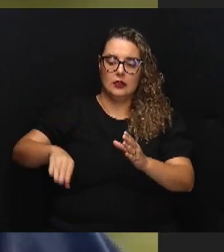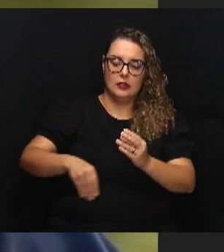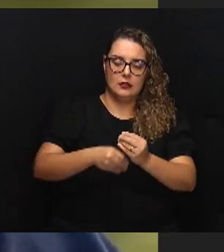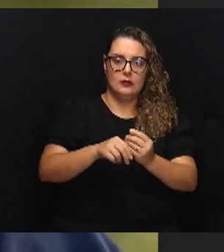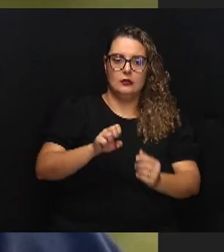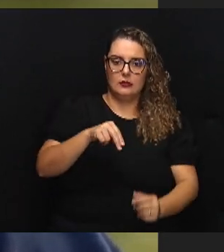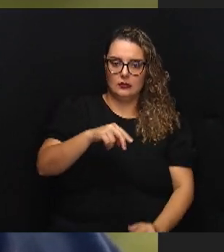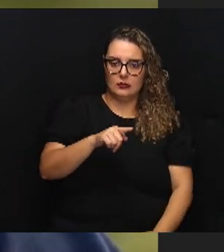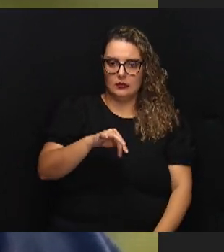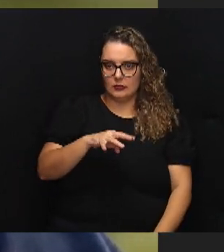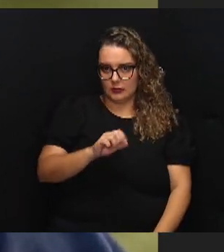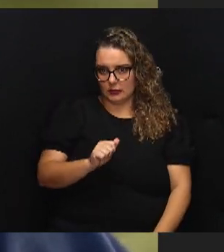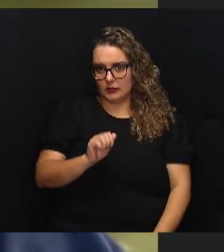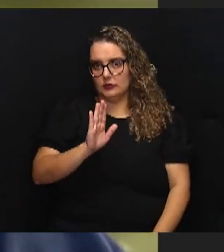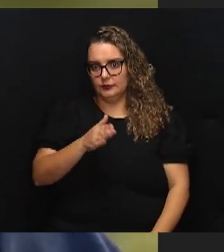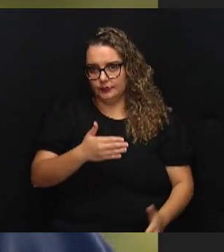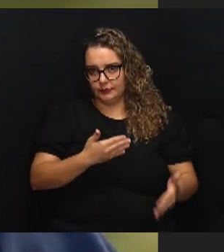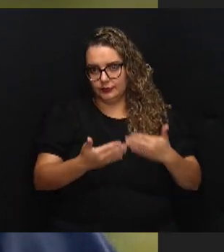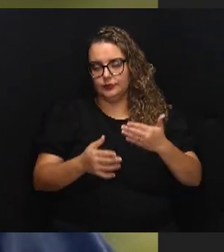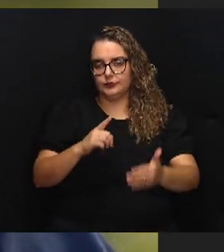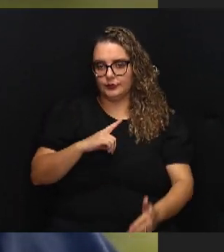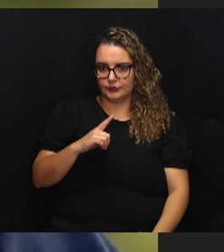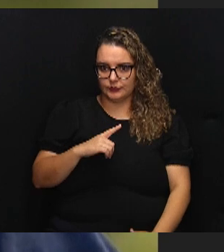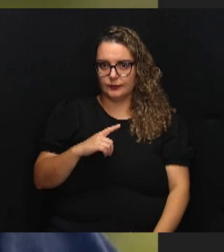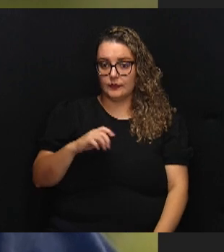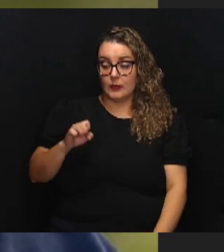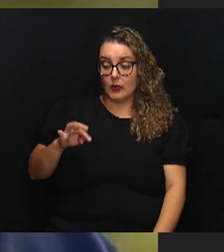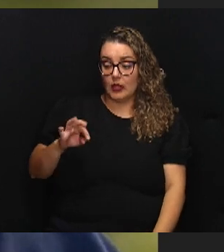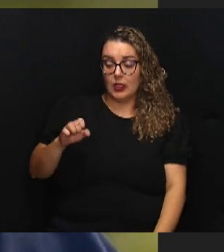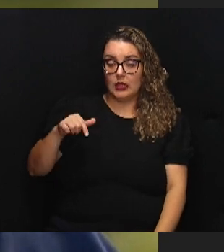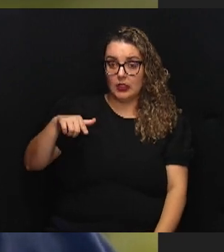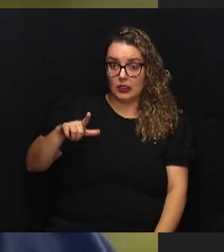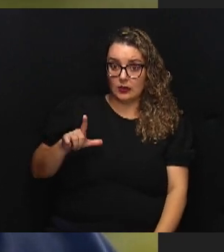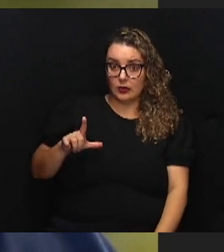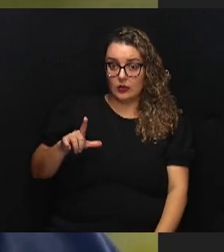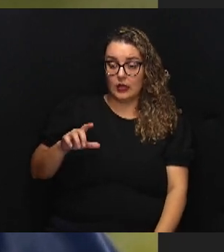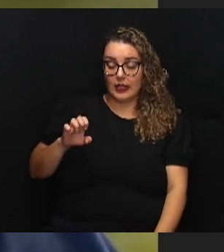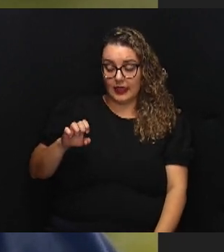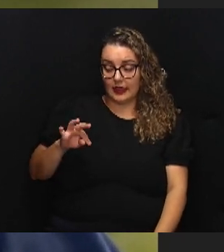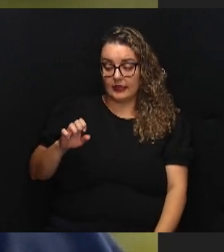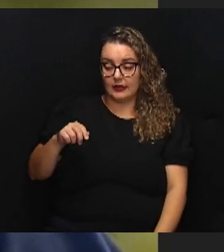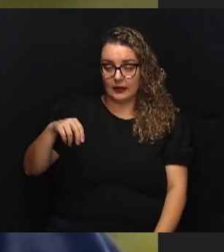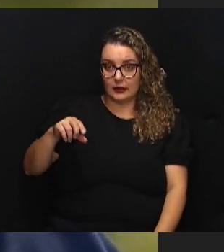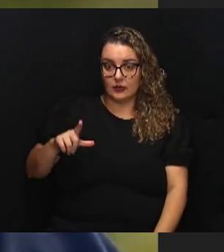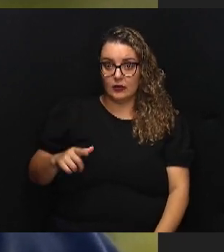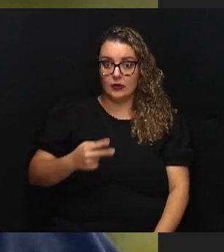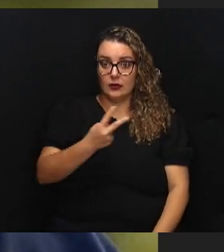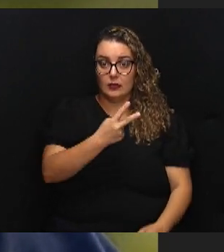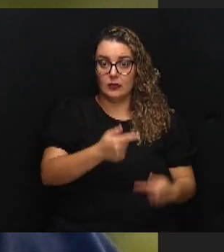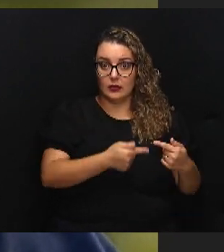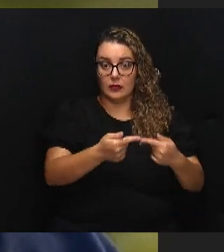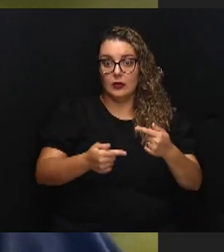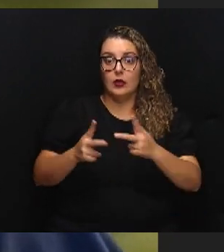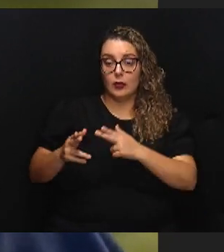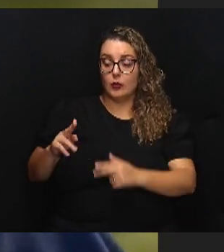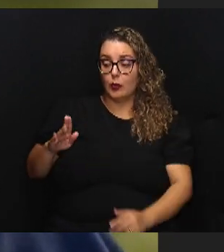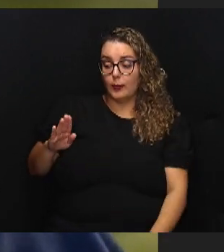no processo já existente. Para o etanol de segunda geração, a partir de resíduos agroindustriais, como o bagaço da